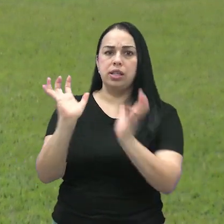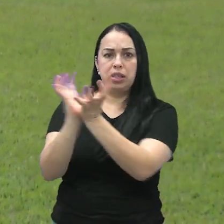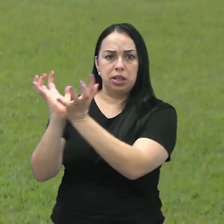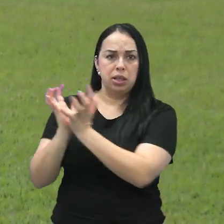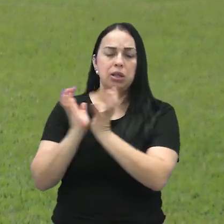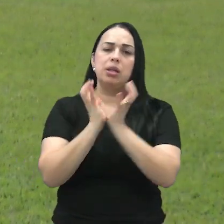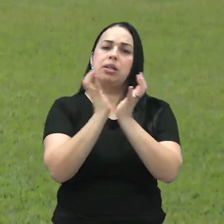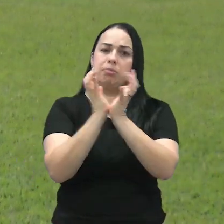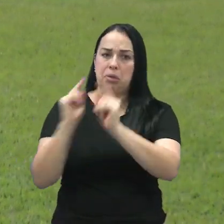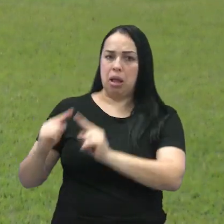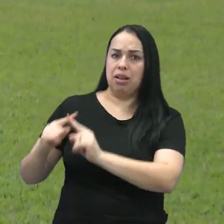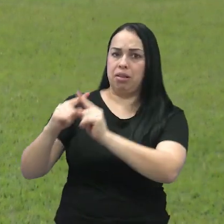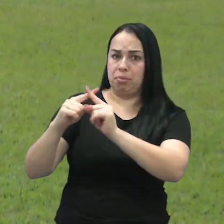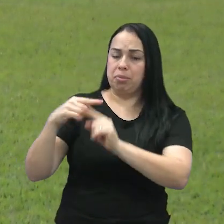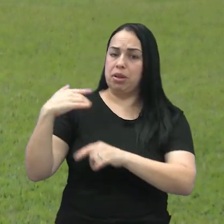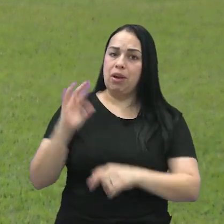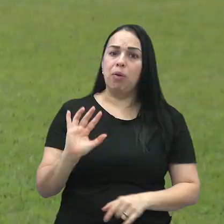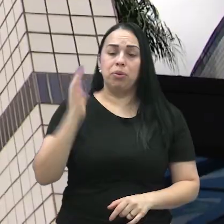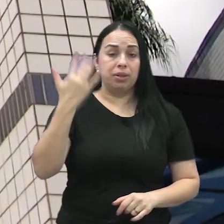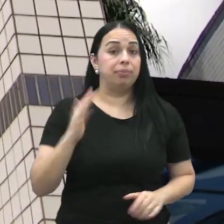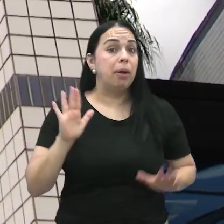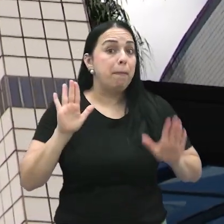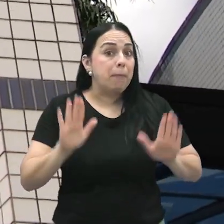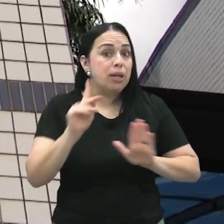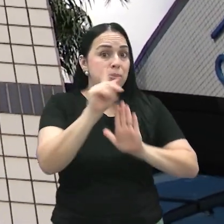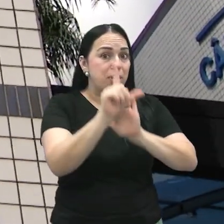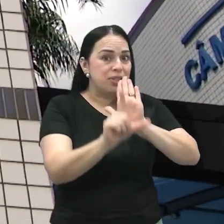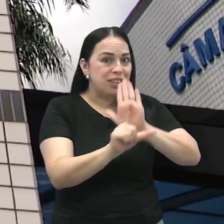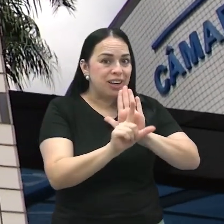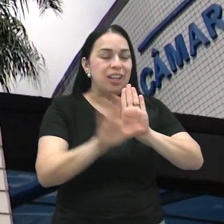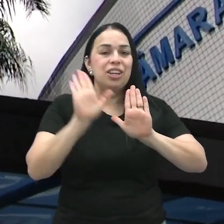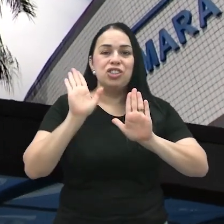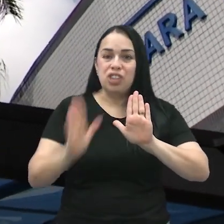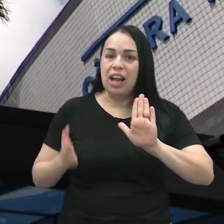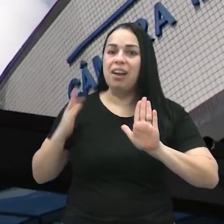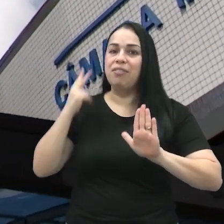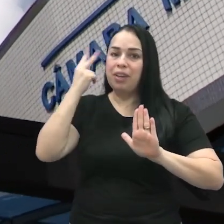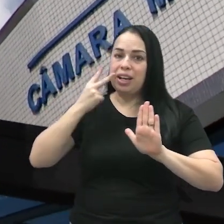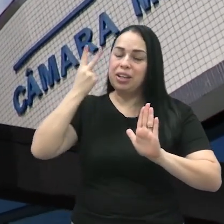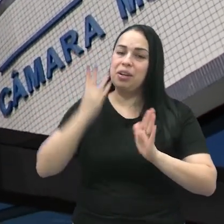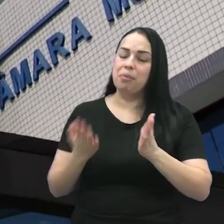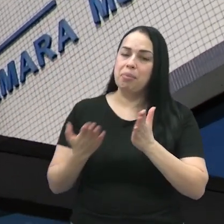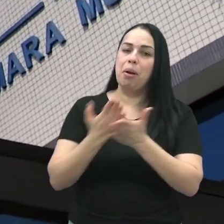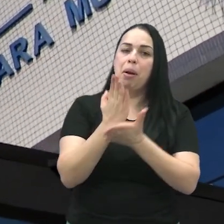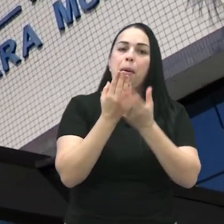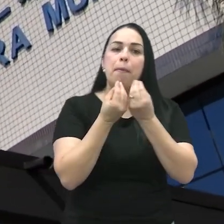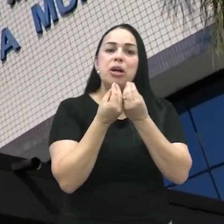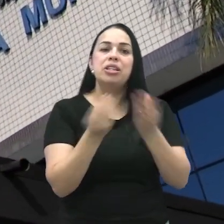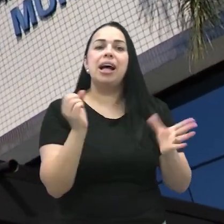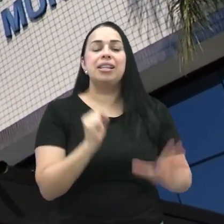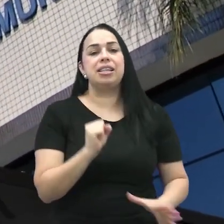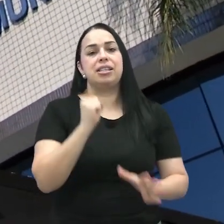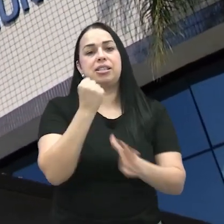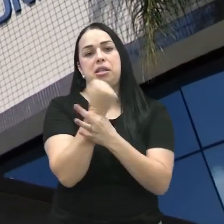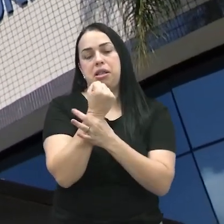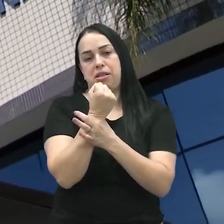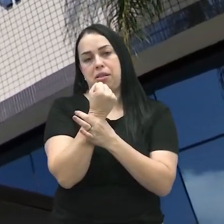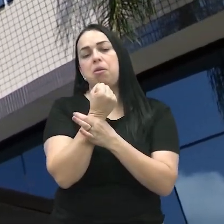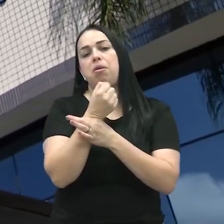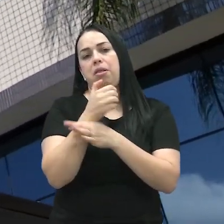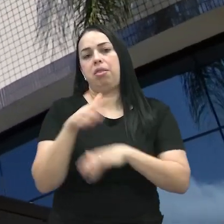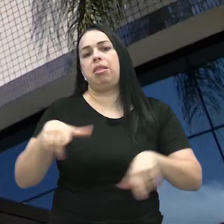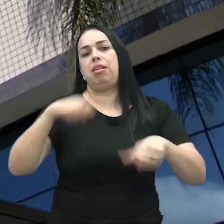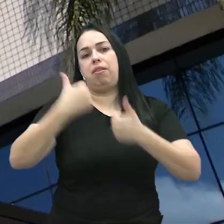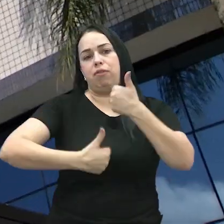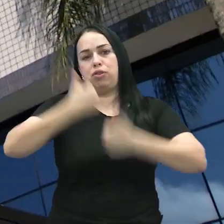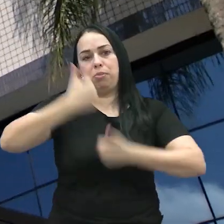todas essas competições que estão rolando ao mesmo tempo. Mais um projeto de lei aprovado pela Câmara pode levar proteção legal para as partidas